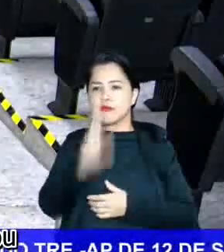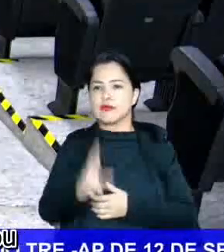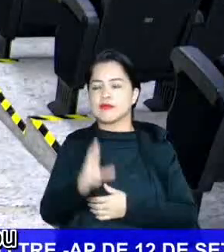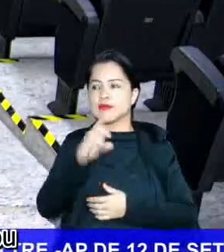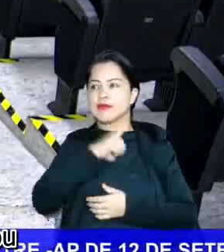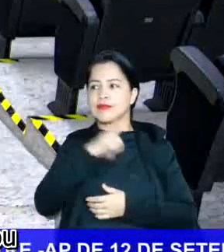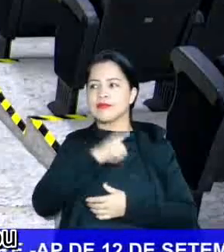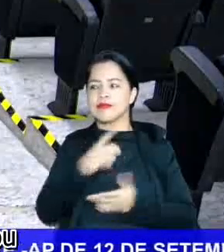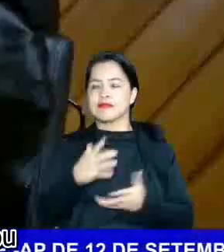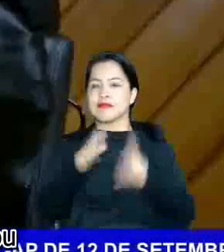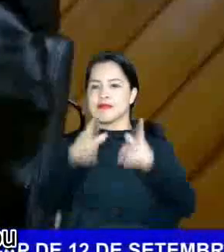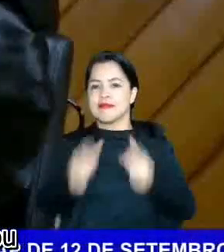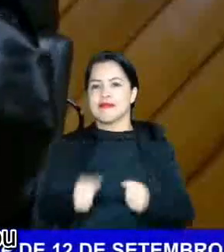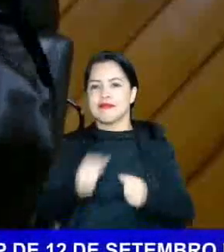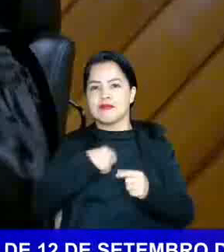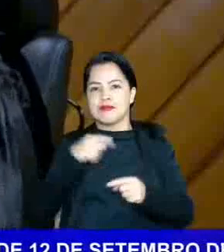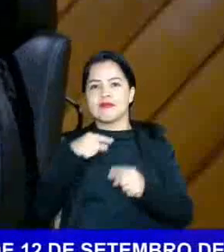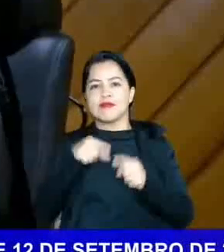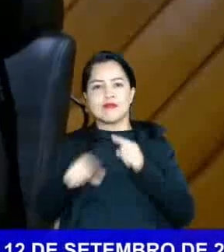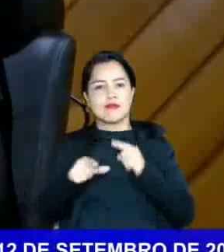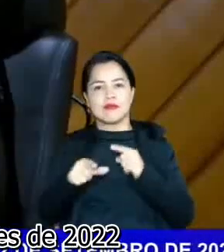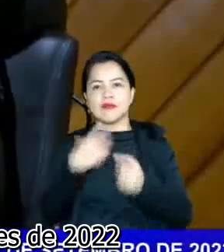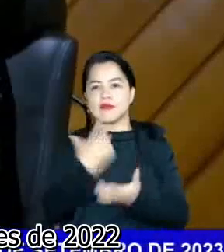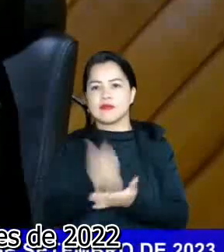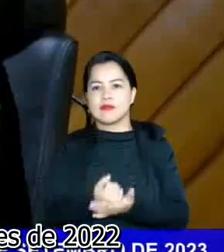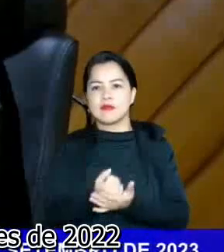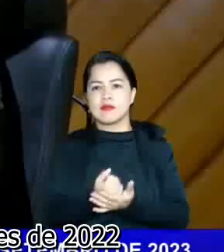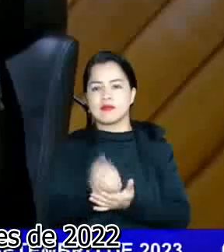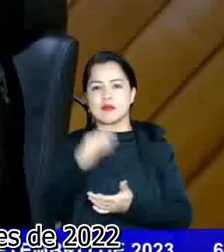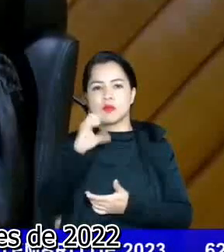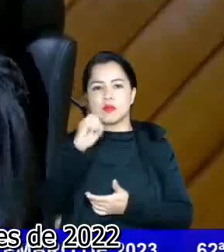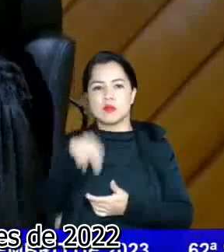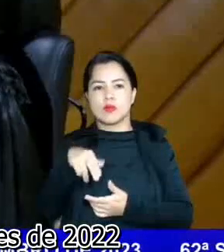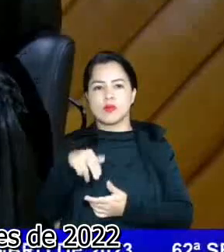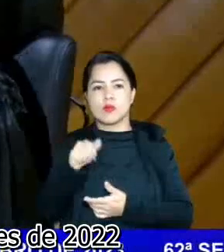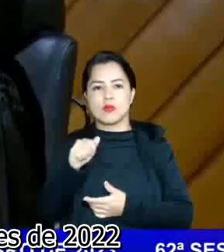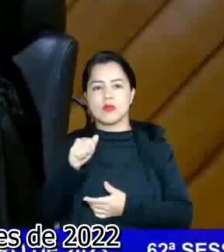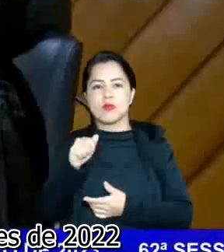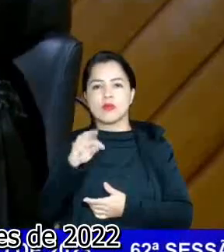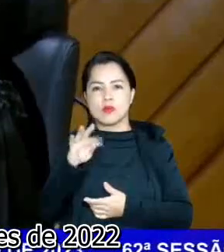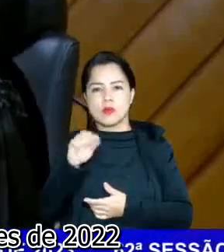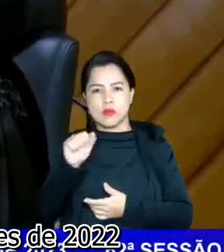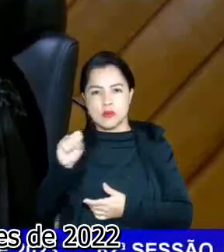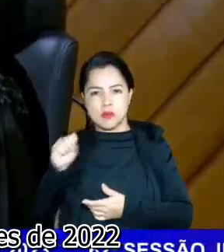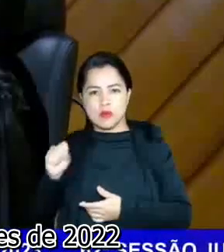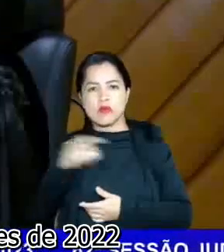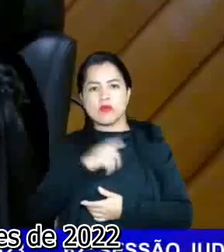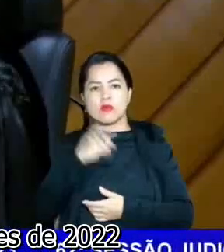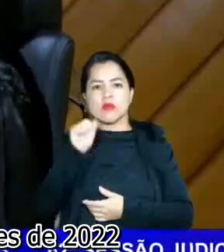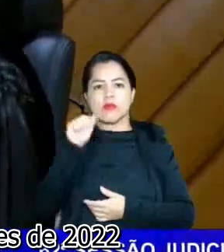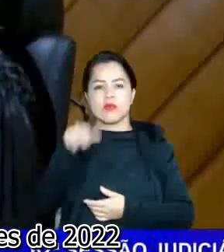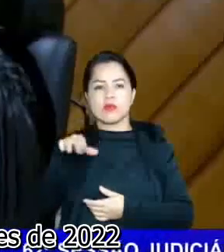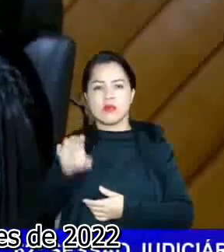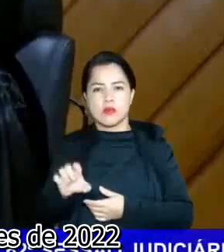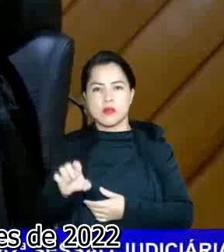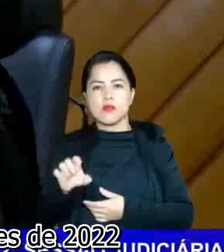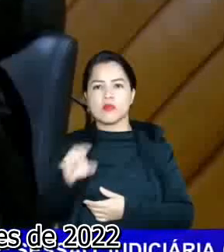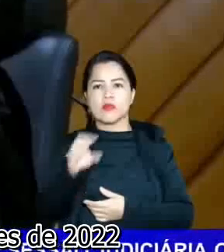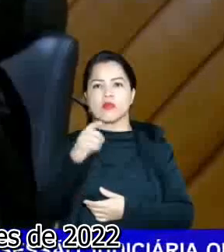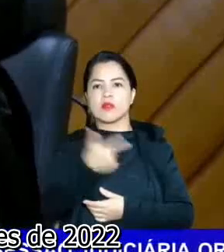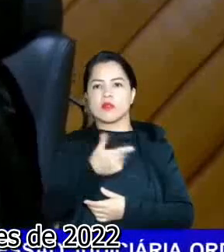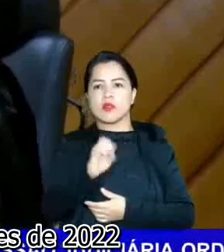Eleitoral do Amapá, unanimidade, desaprovou Na tela, contas o desembargador João Naves. de Anny Távora de Araújo relativas às eleições